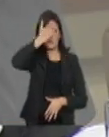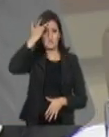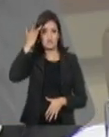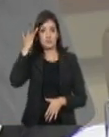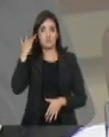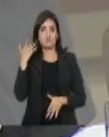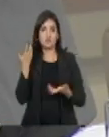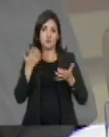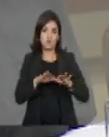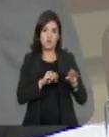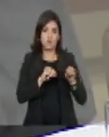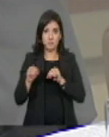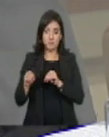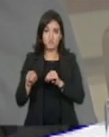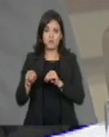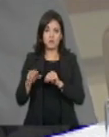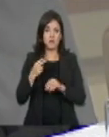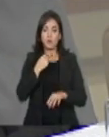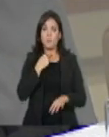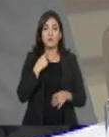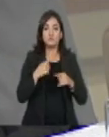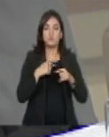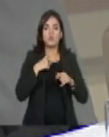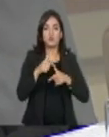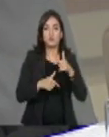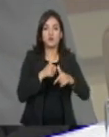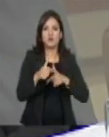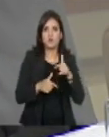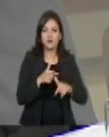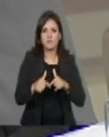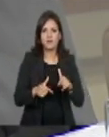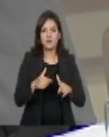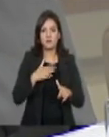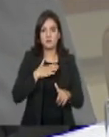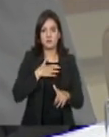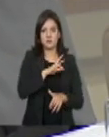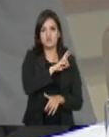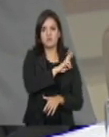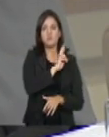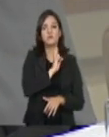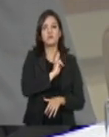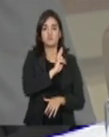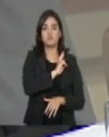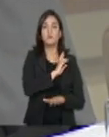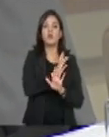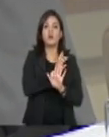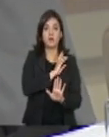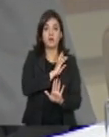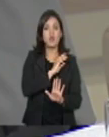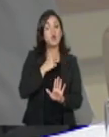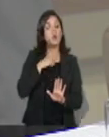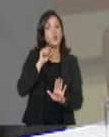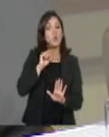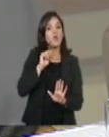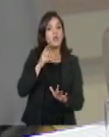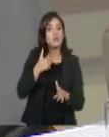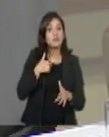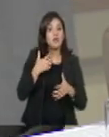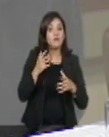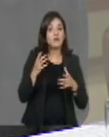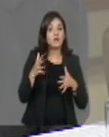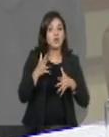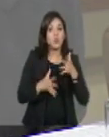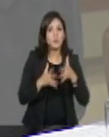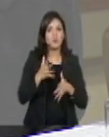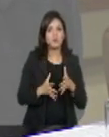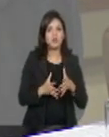posso me mudar, que eu estou aqui exercendo o meu dever de ofício. Mas o que estava me incomodando... Ministro Luiz Fux.